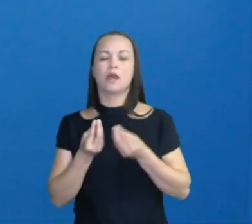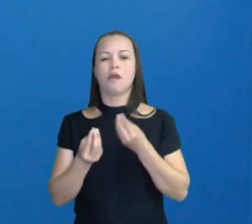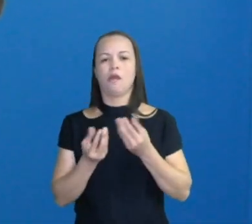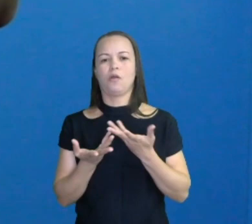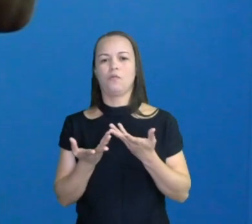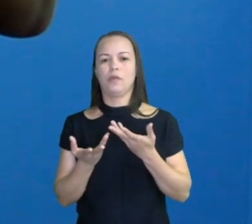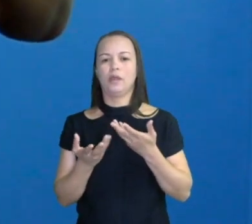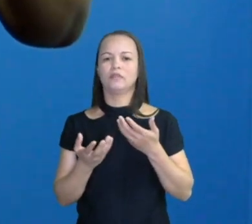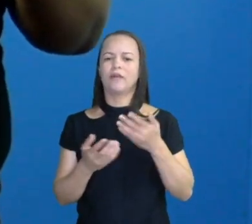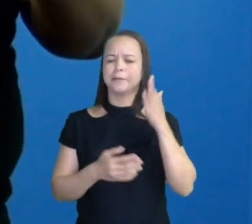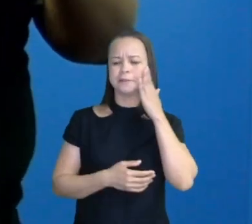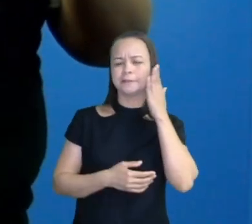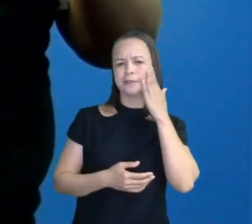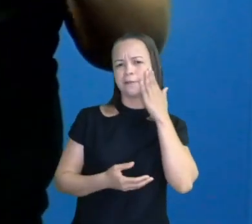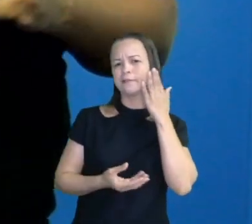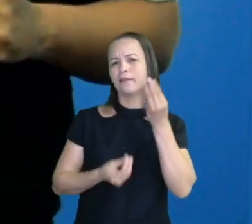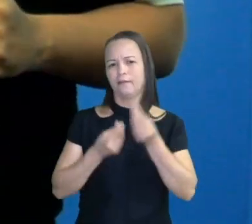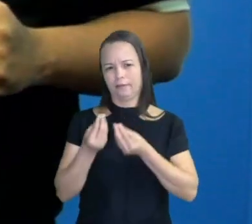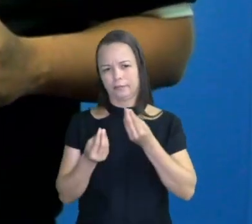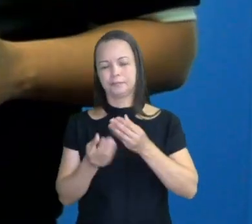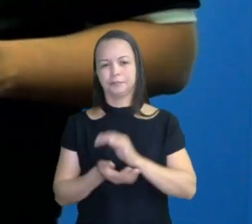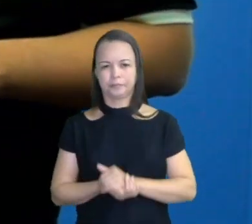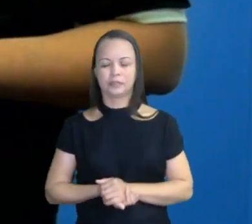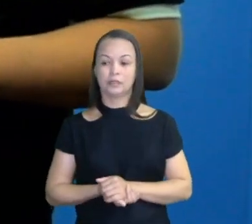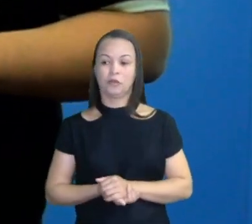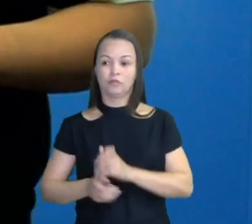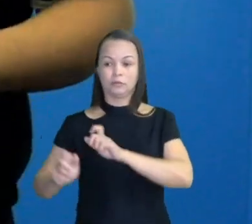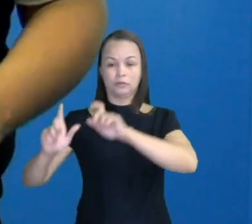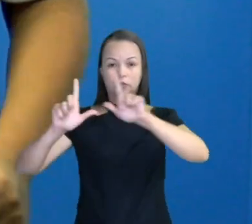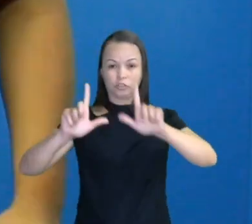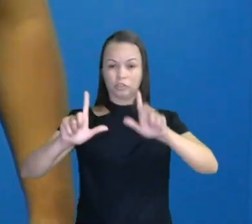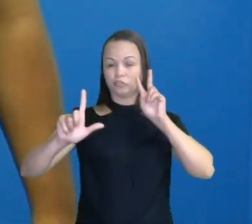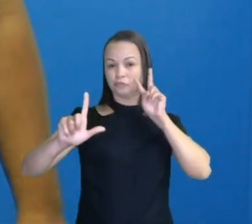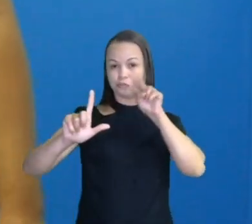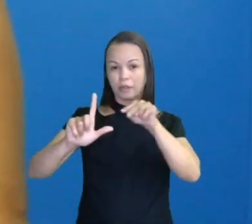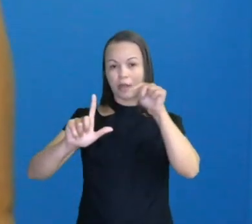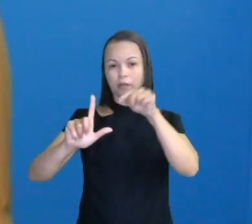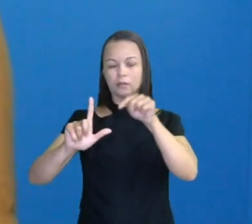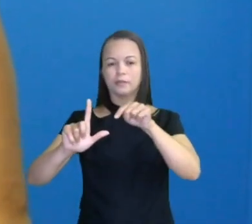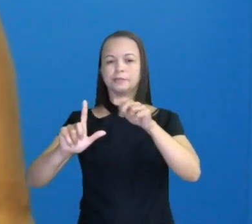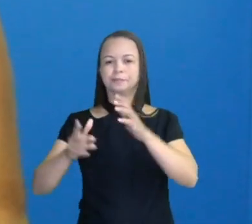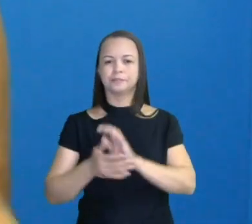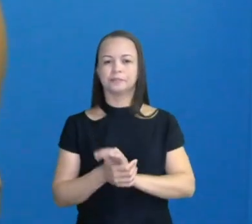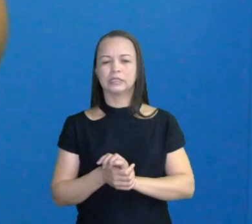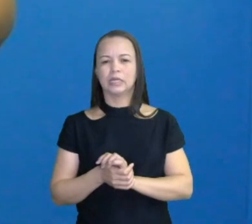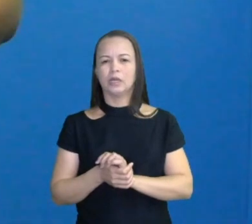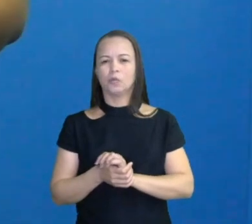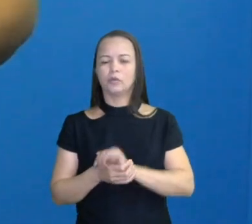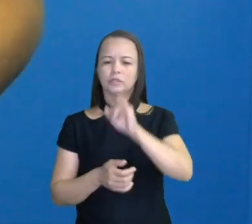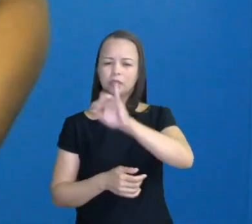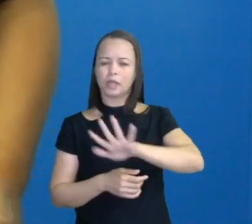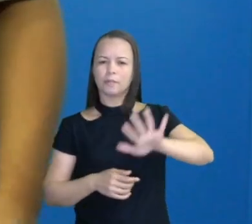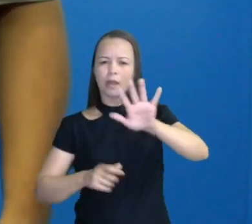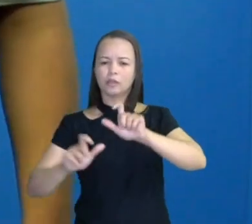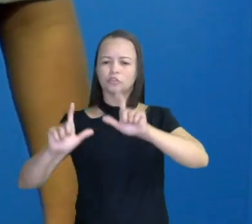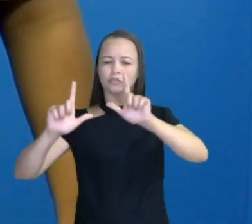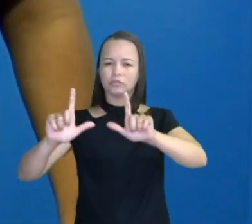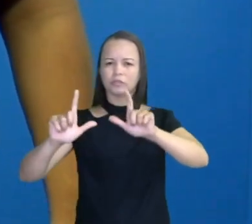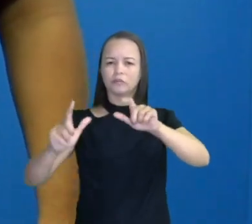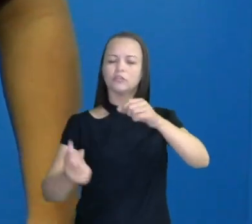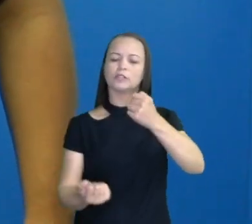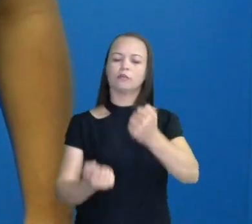decifrar. É o fato que a gente vê aqui na tela. Quando a gente colocar essa figura e você está dirigindo um